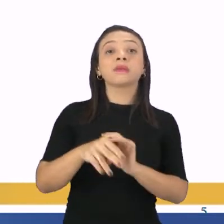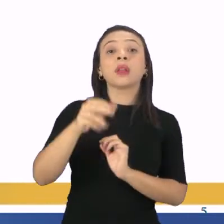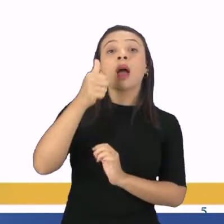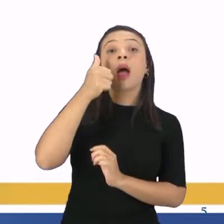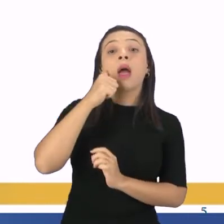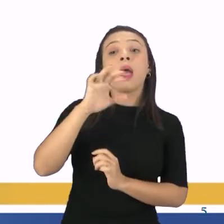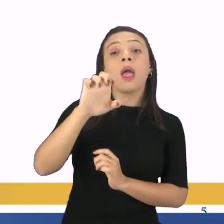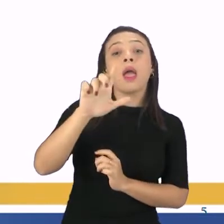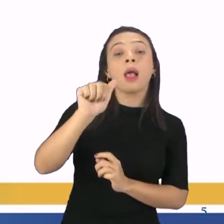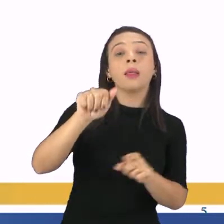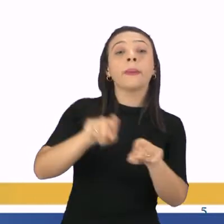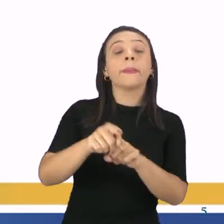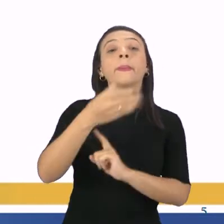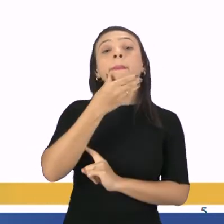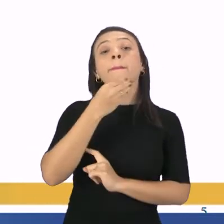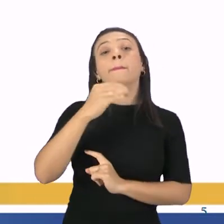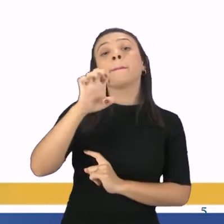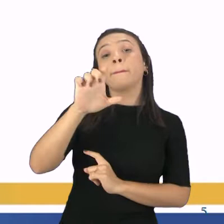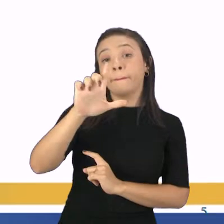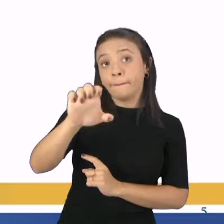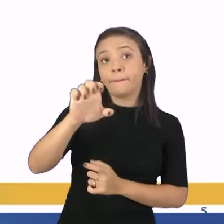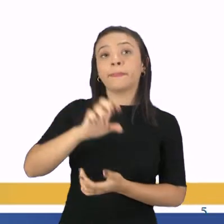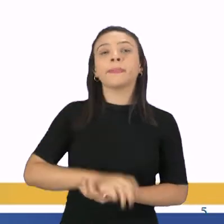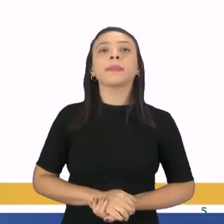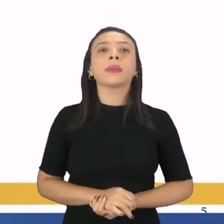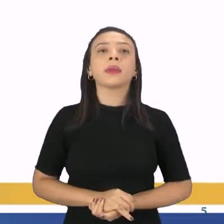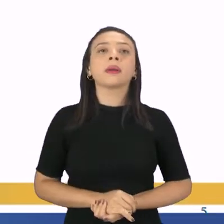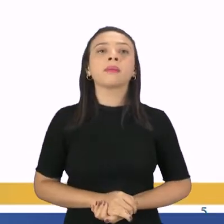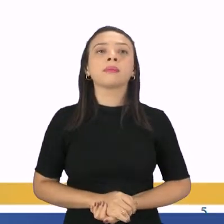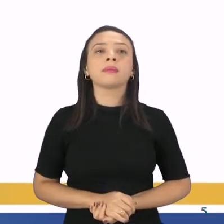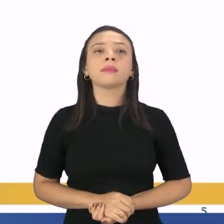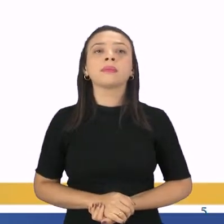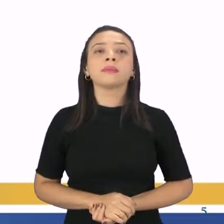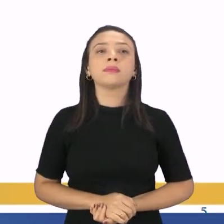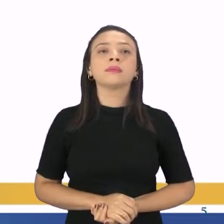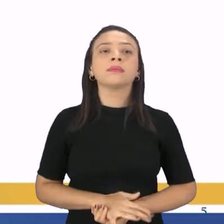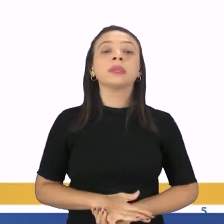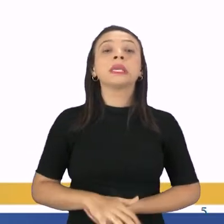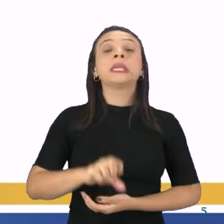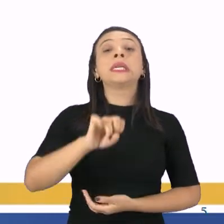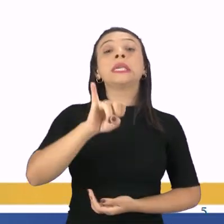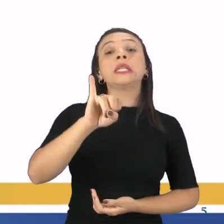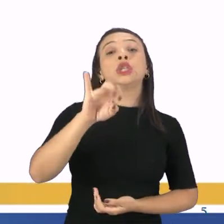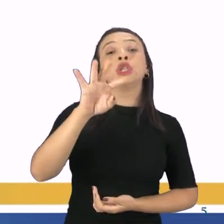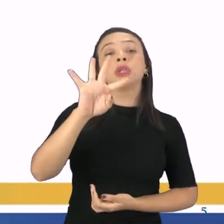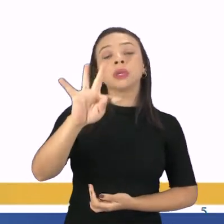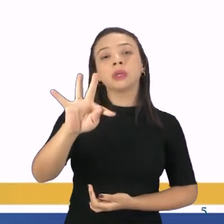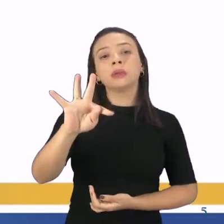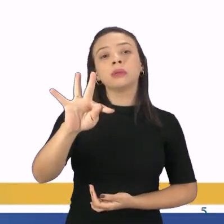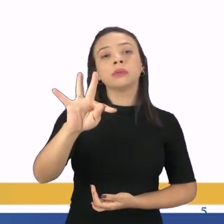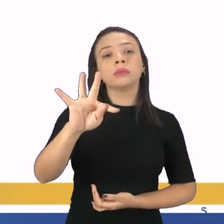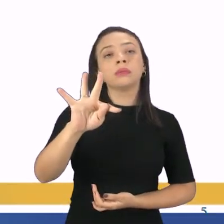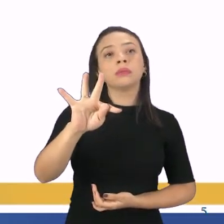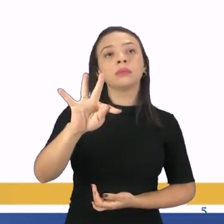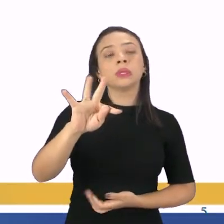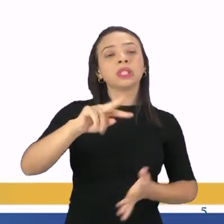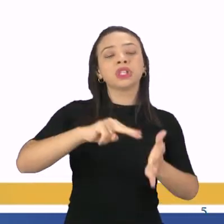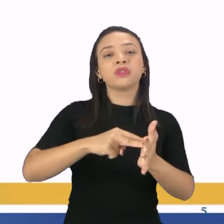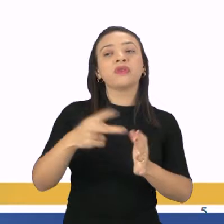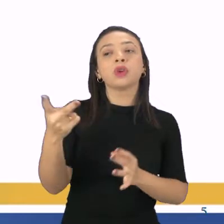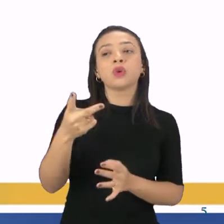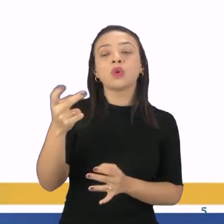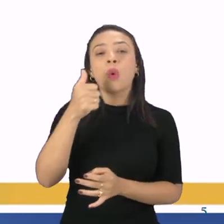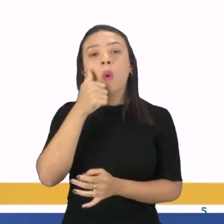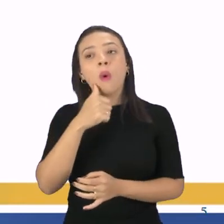e ela, he significa ele, she significa ela, e esse it, pessoal, é o ele ou